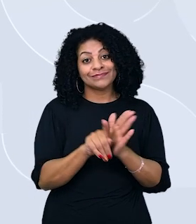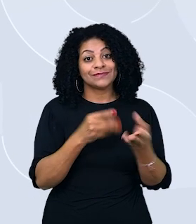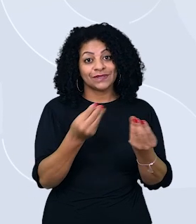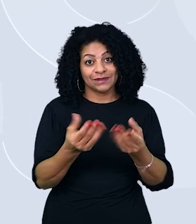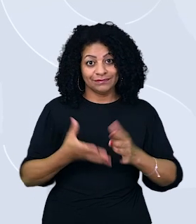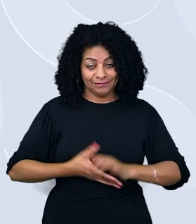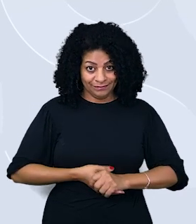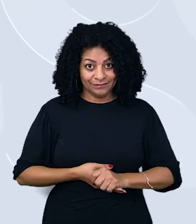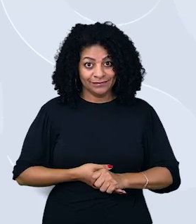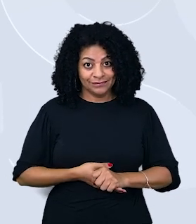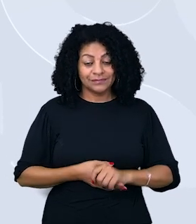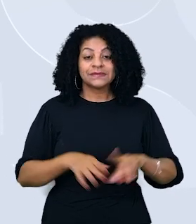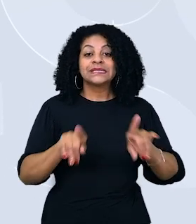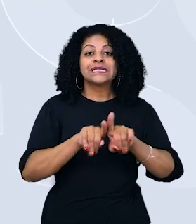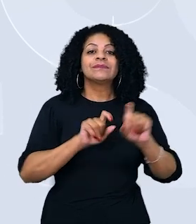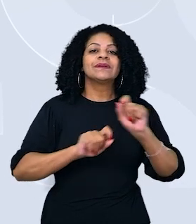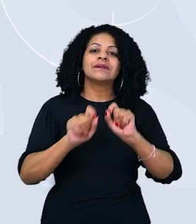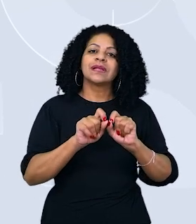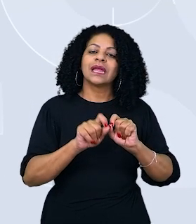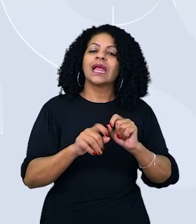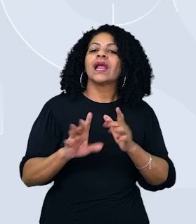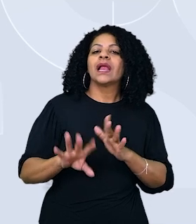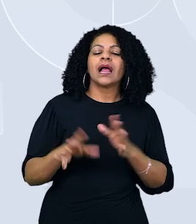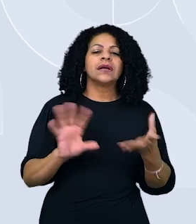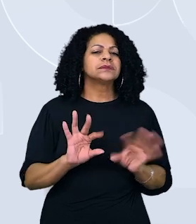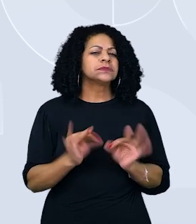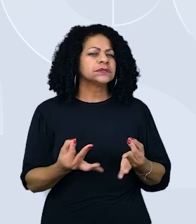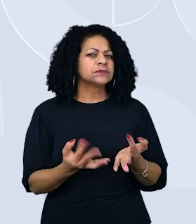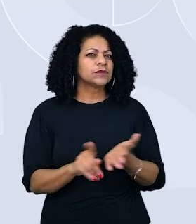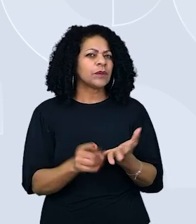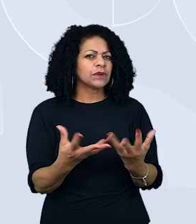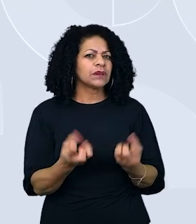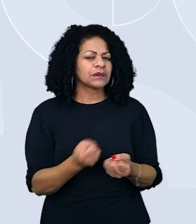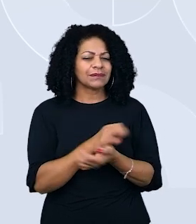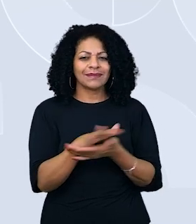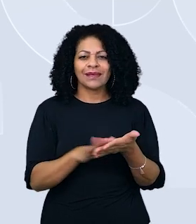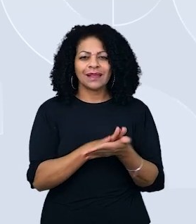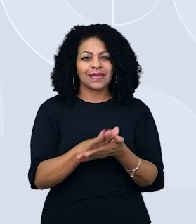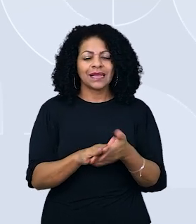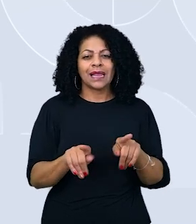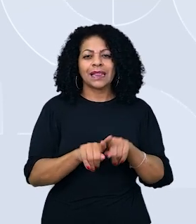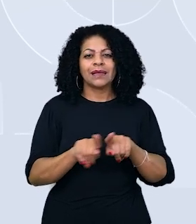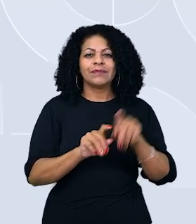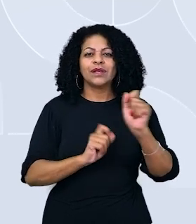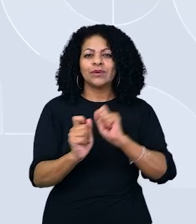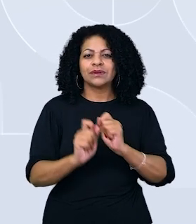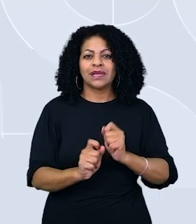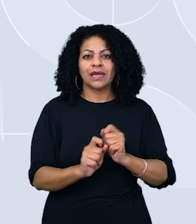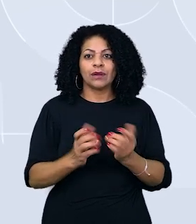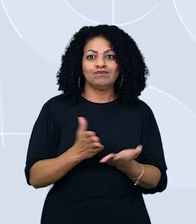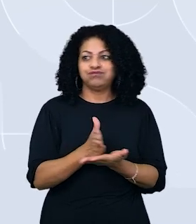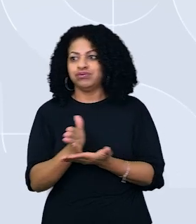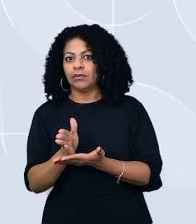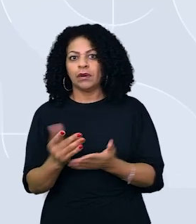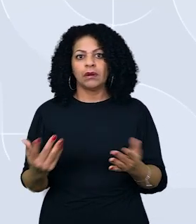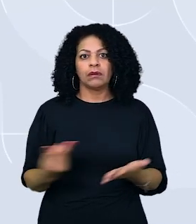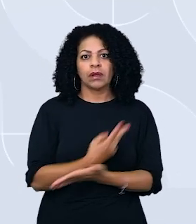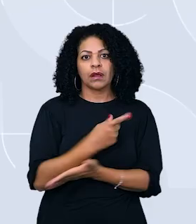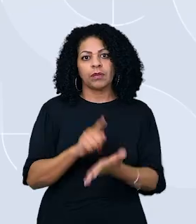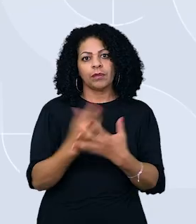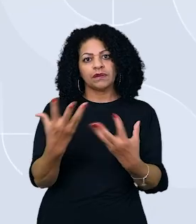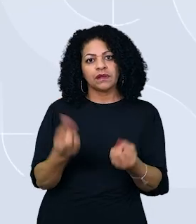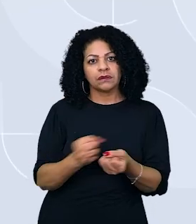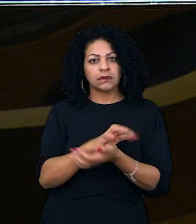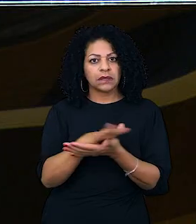notificação. O relator considerou ainda que a simples alegação de que não recebeu ou houve desvio da citação não pode